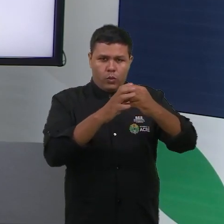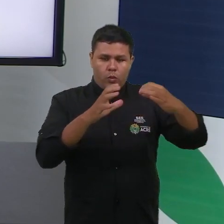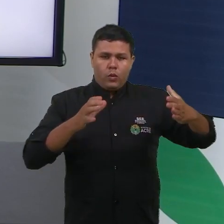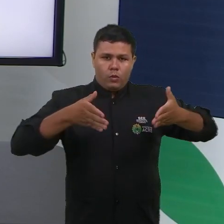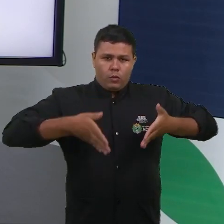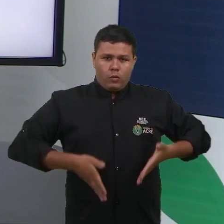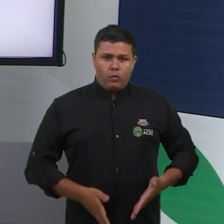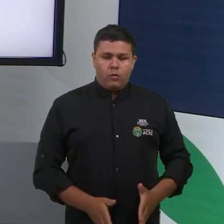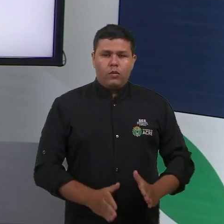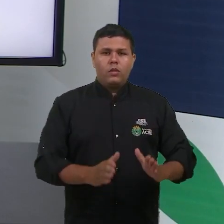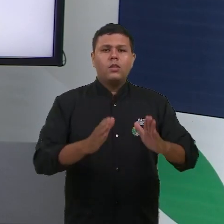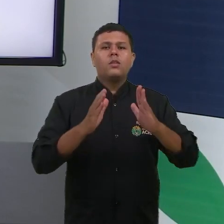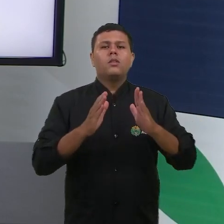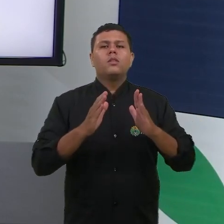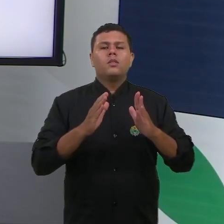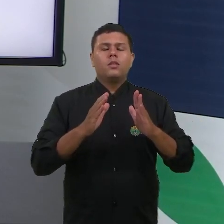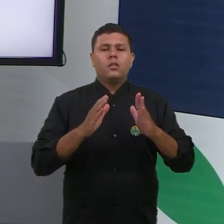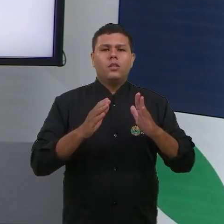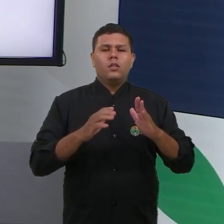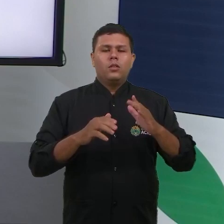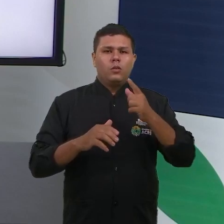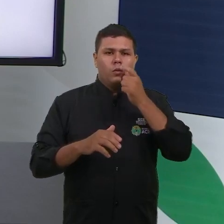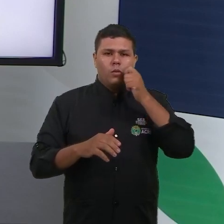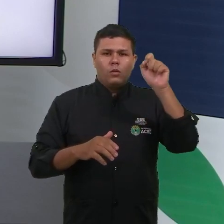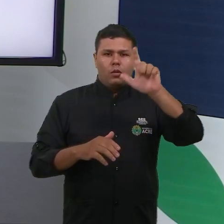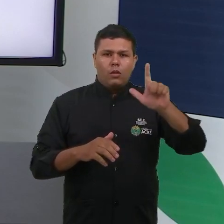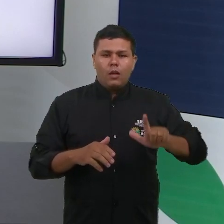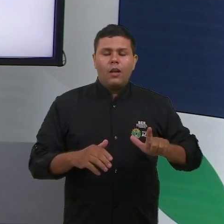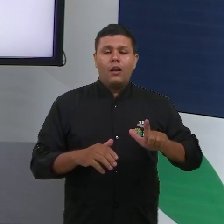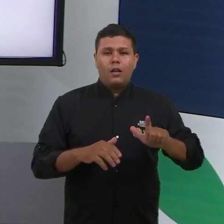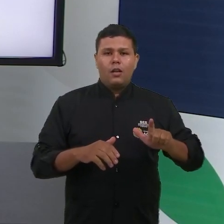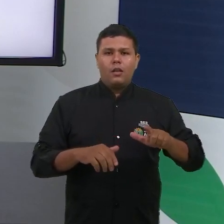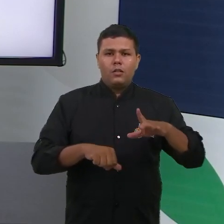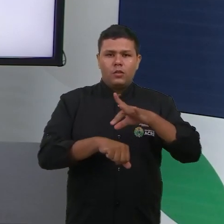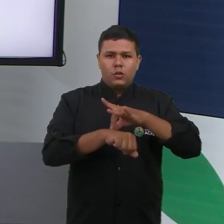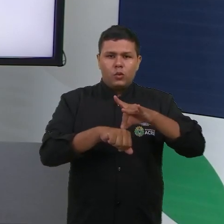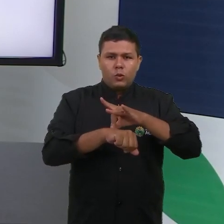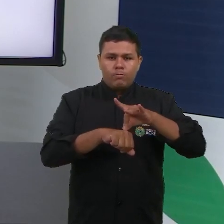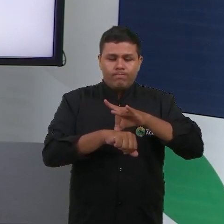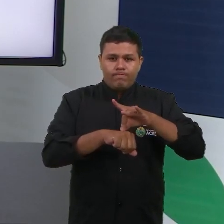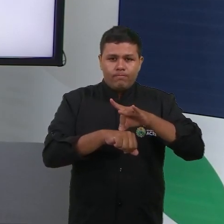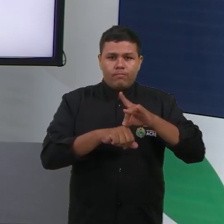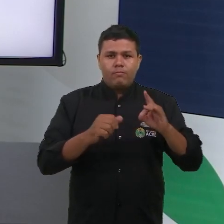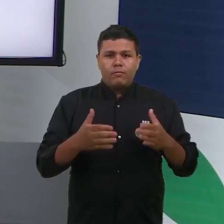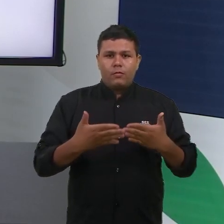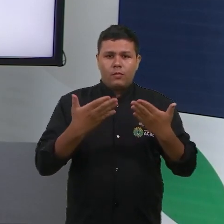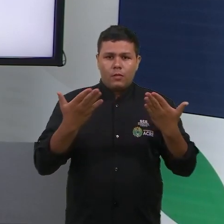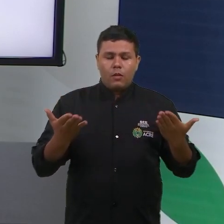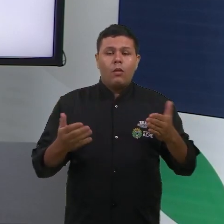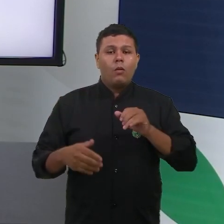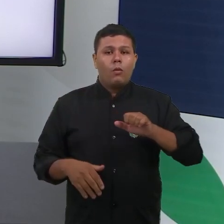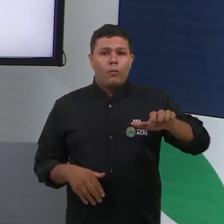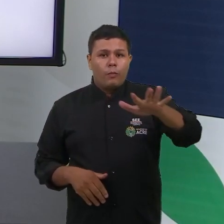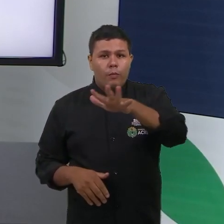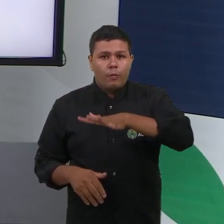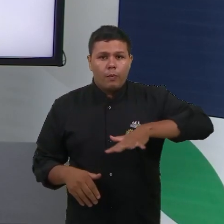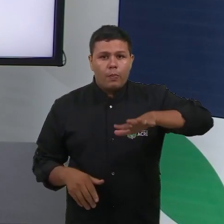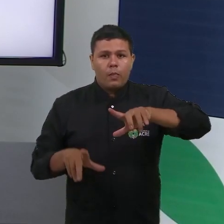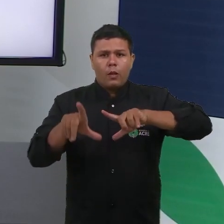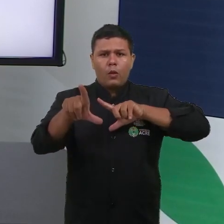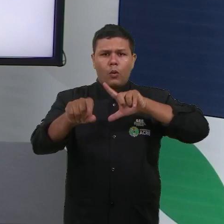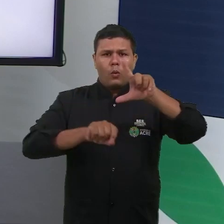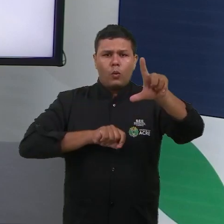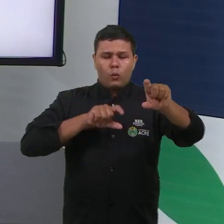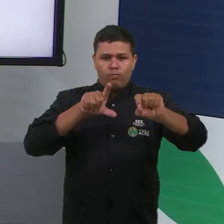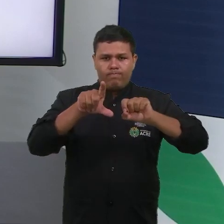os ratos escuros. Os ratos amarelos, eles não estão conseguindo ter essa capacidade. Então, por isso que o ambiente seleciona os mais